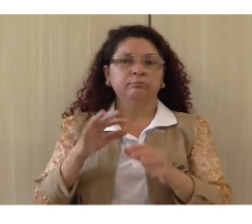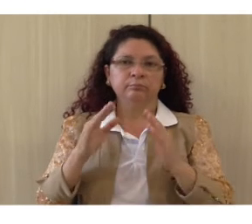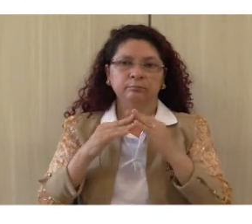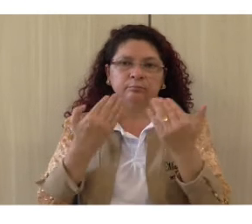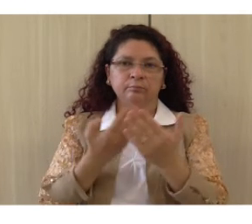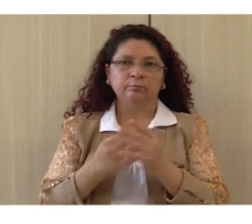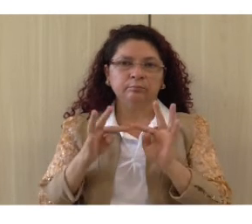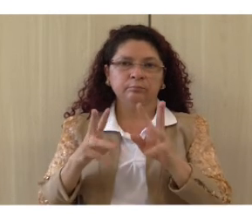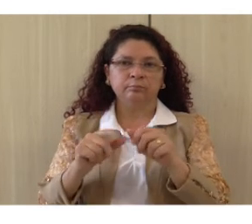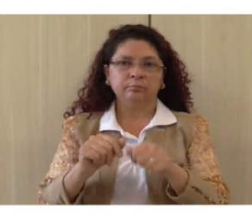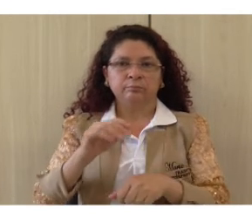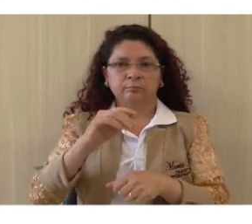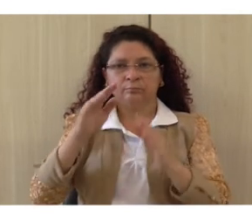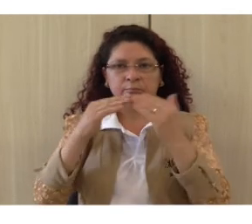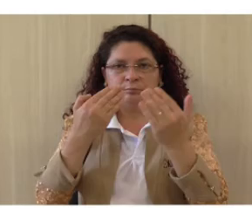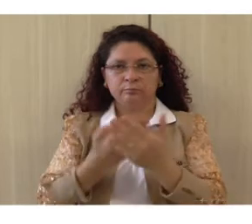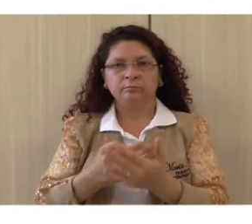integralmente o ensino médio em escola pública.